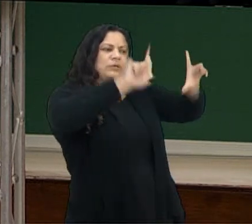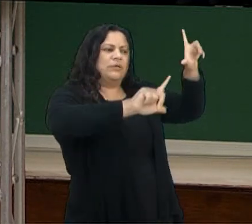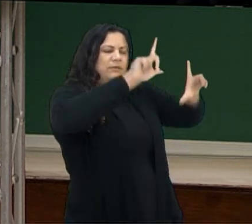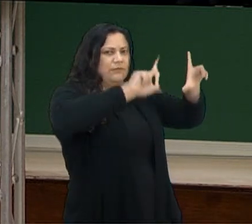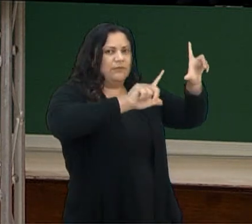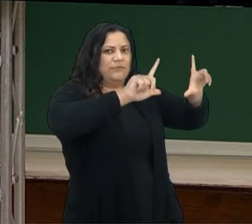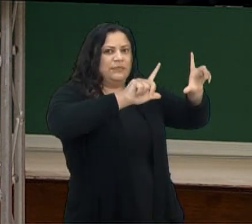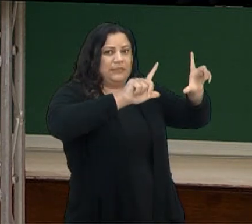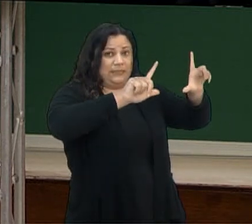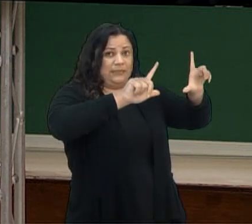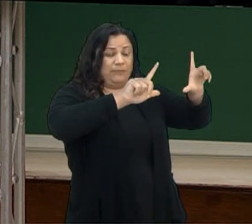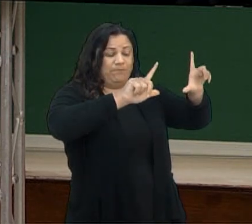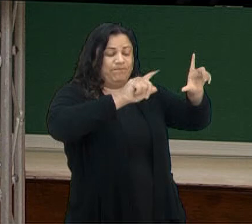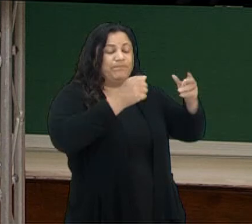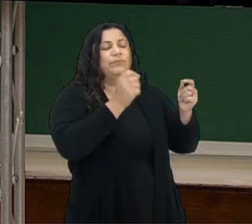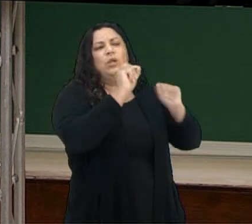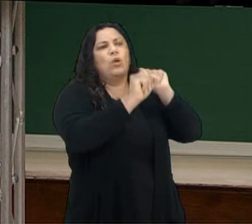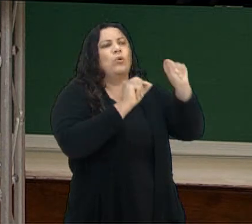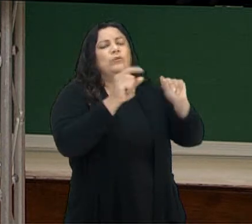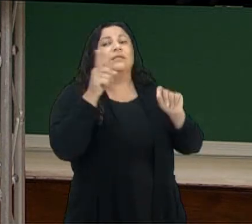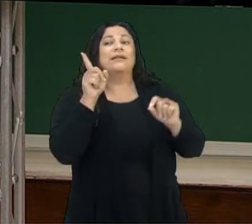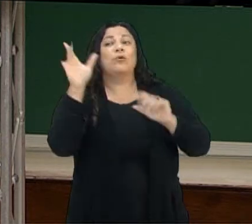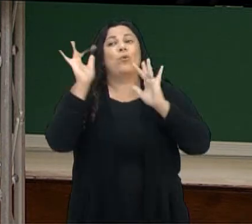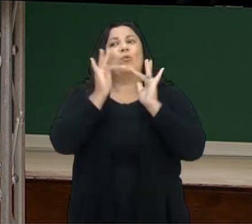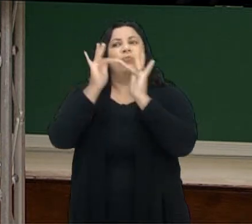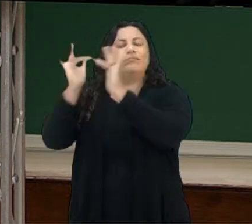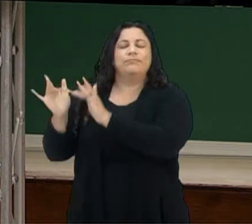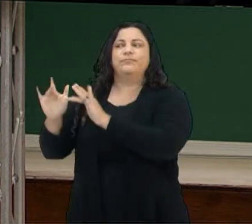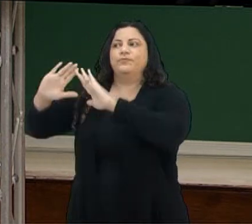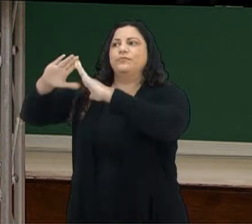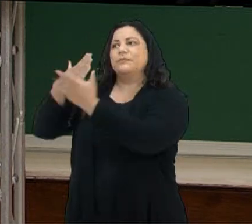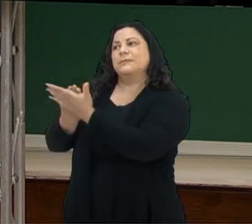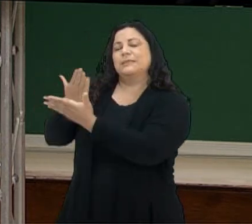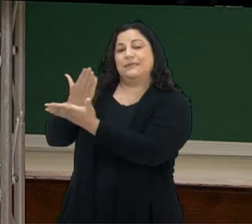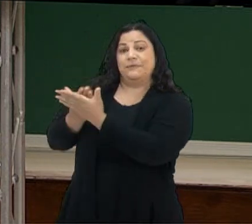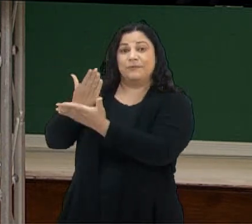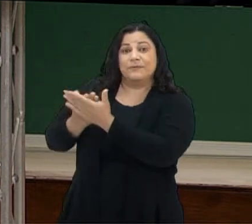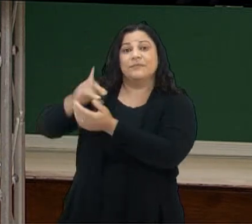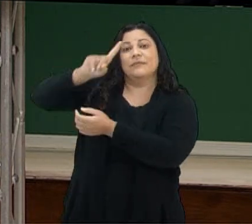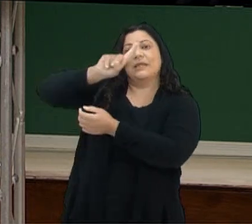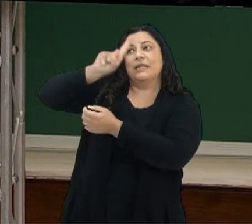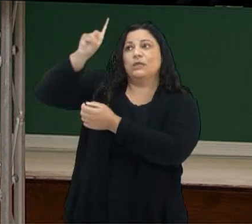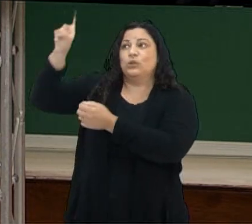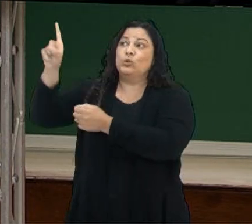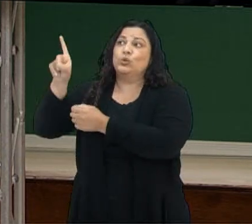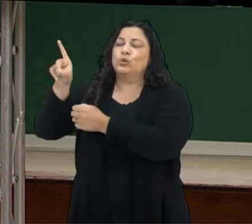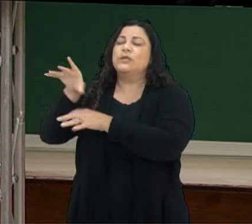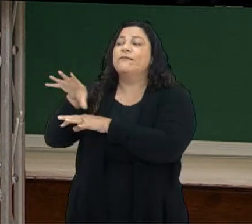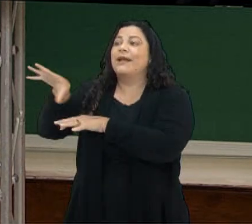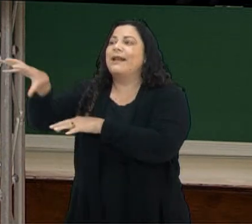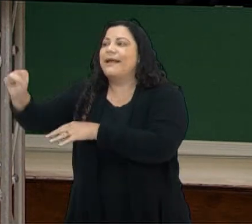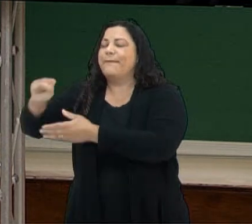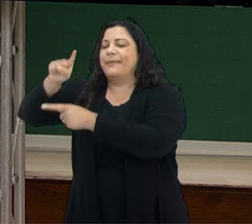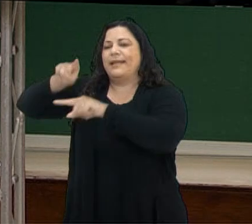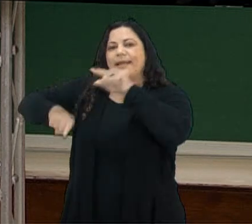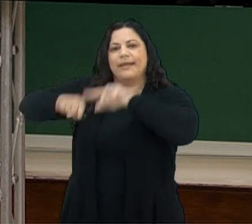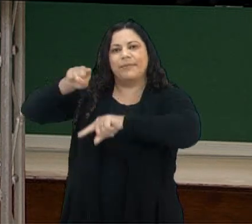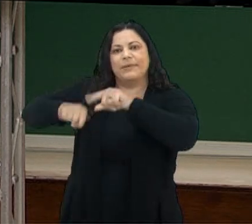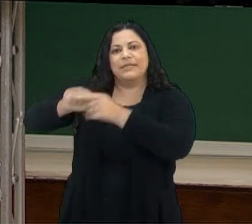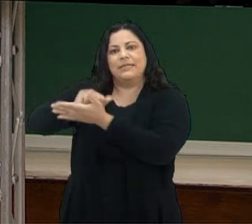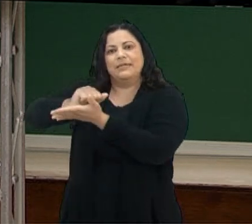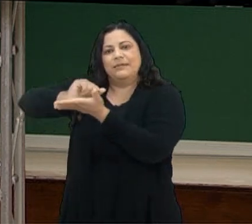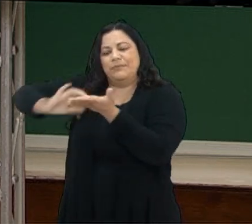tá? Você deve entrar em contato com a sua escola para ver qual vai ser o dia em que a escola vai estar entregando materiais e pegando materiais